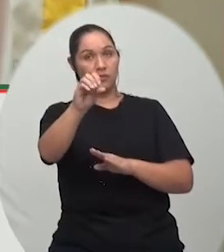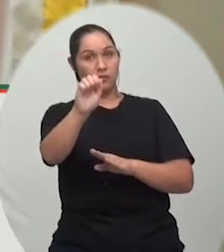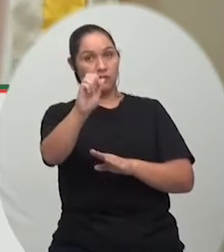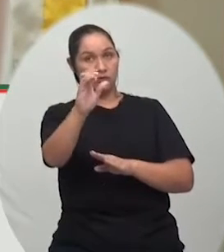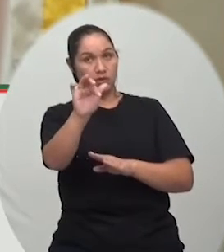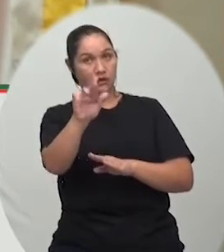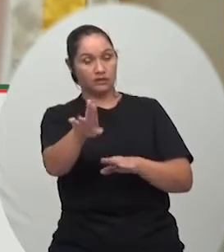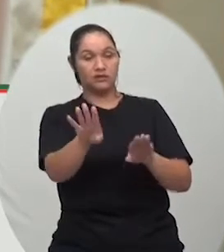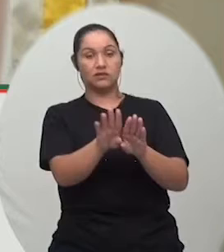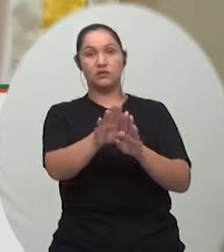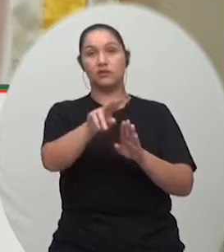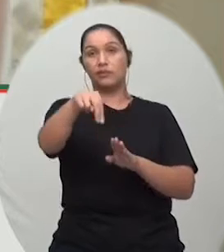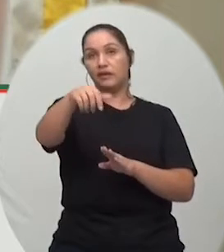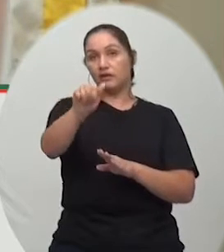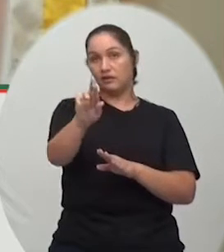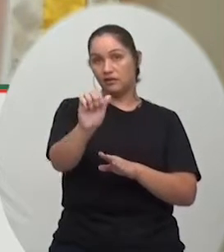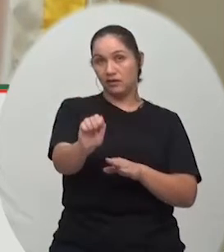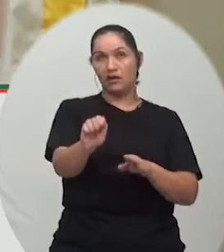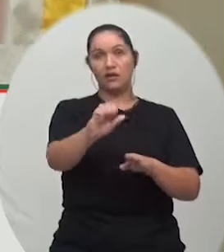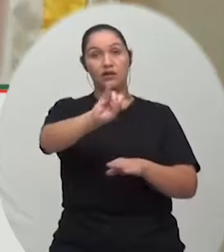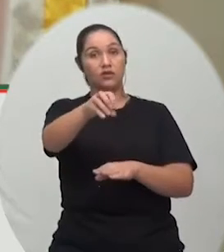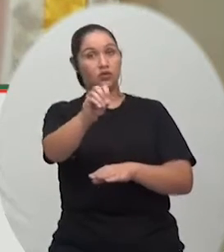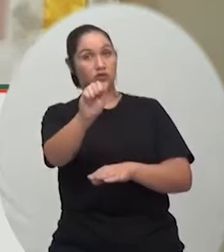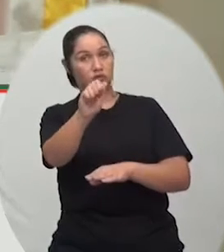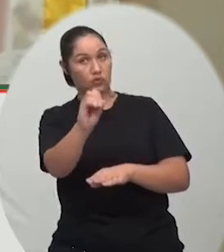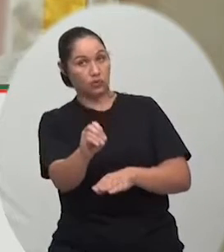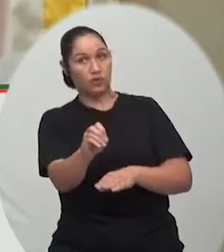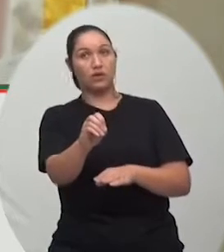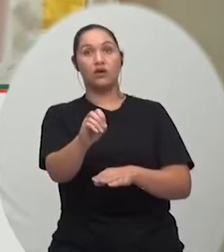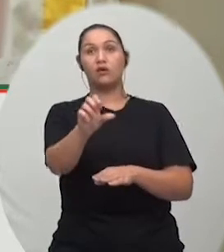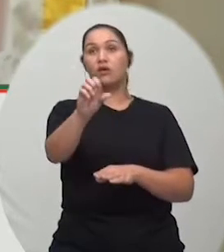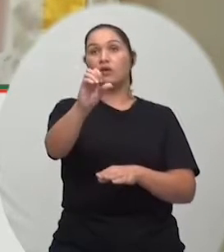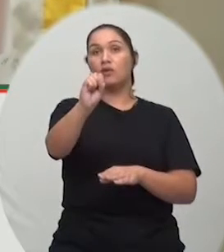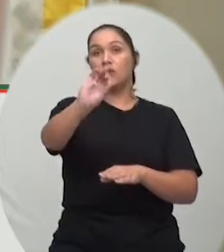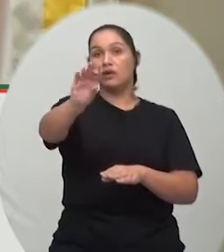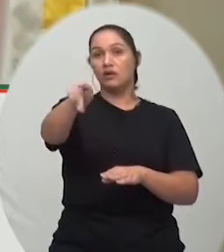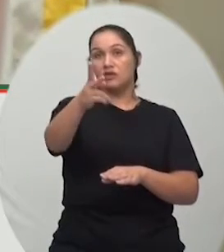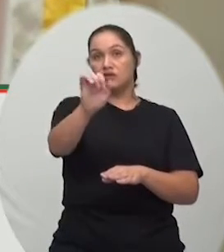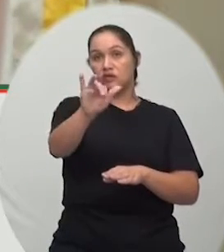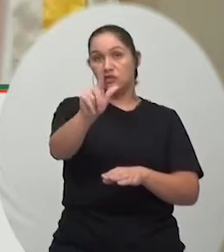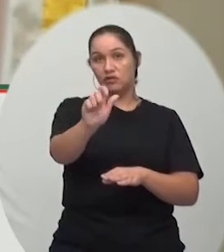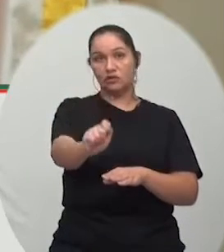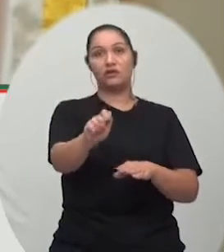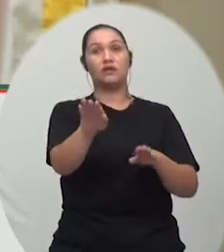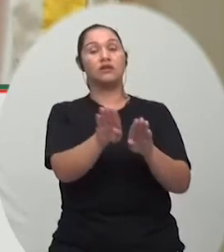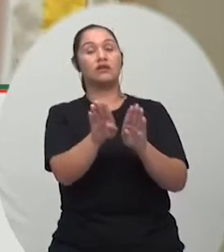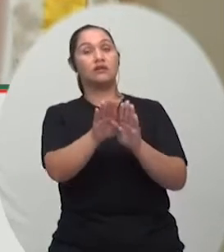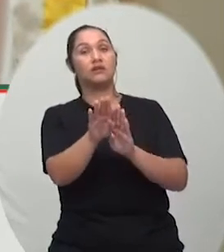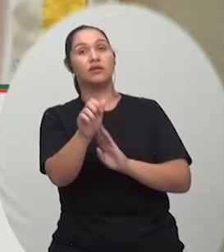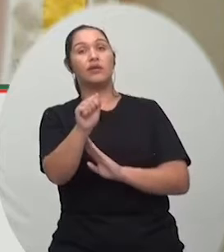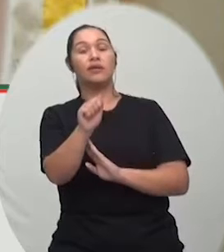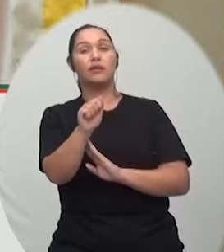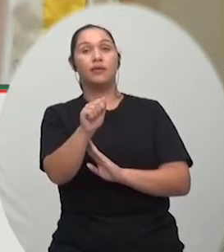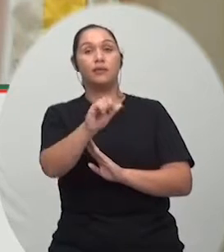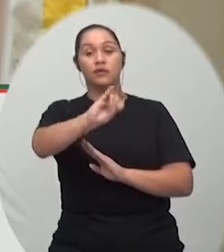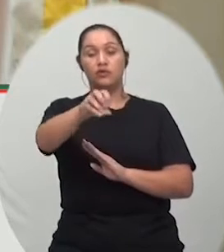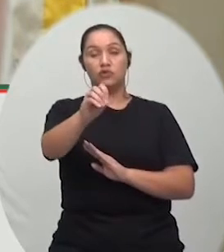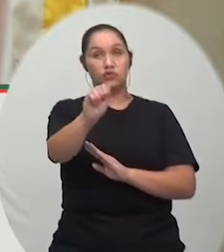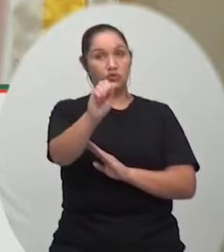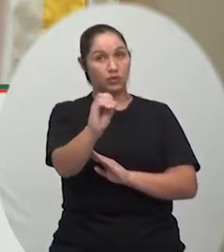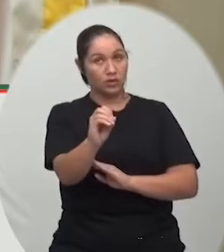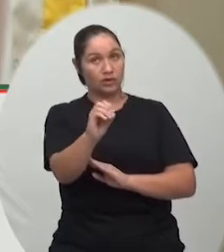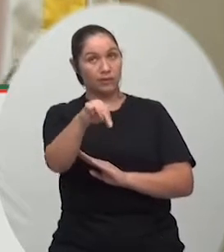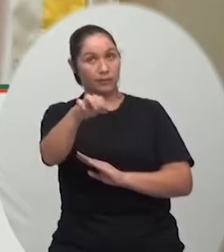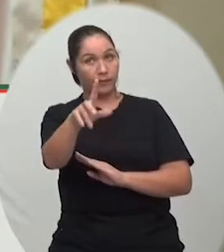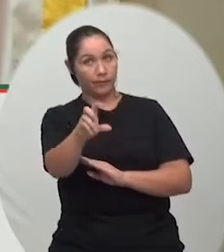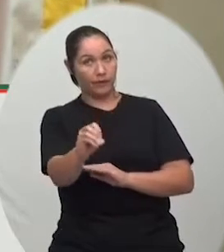João Carlos, Sheila, a Márcia, João Melo, muito prazer em tê-los aqui nessa casa e